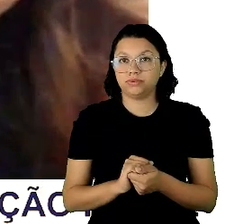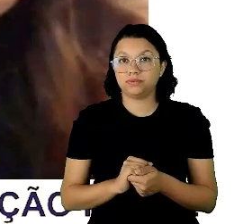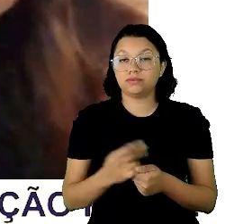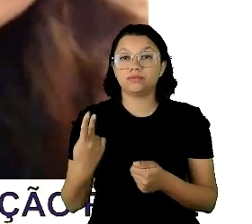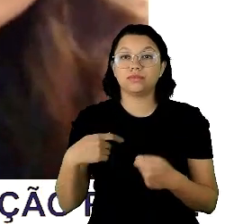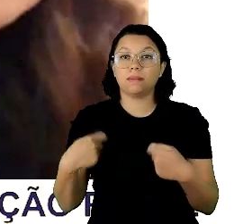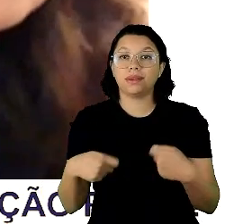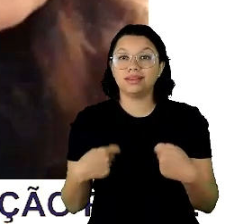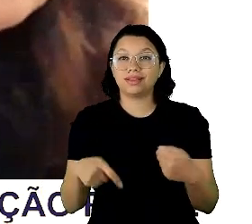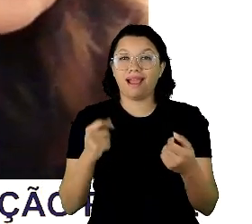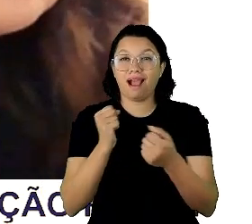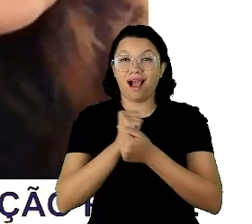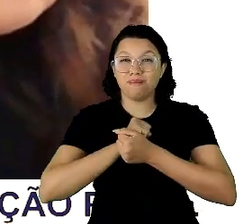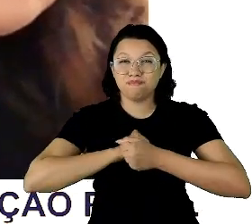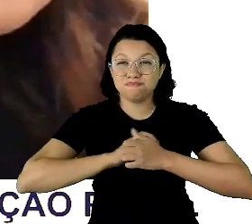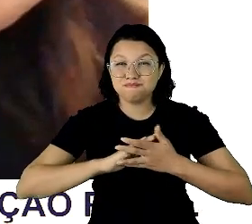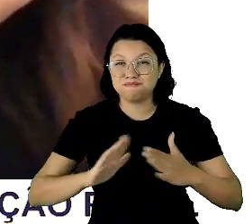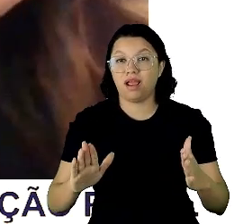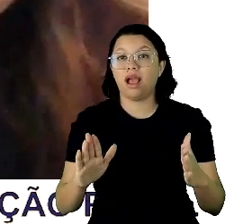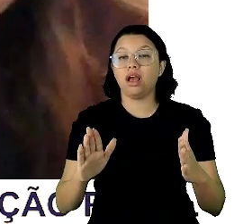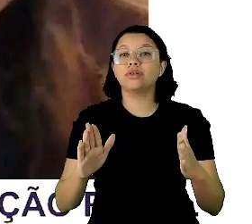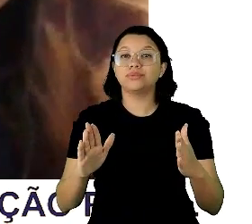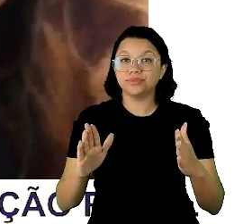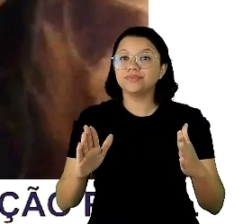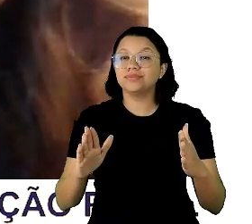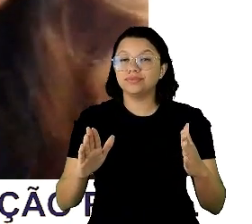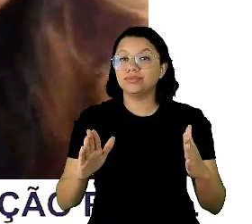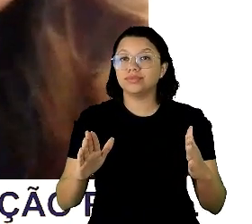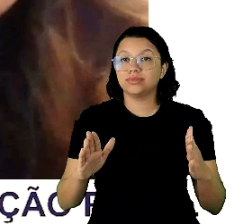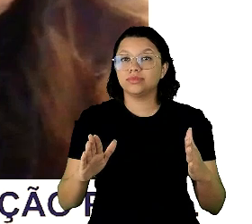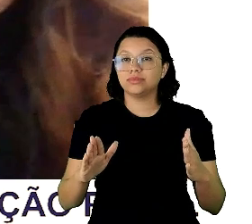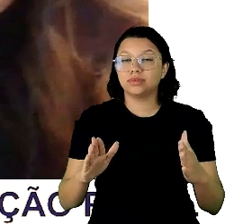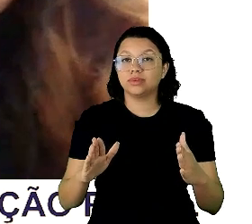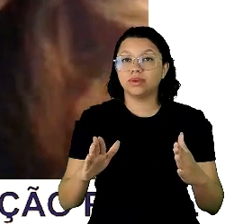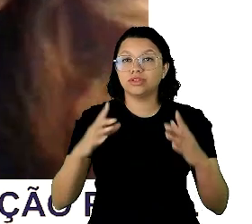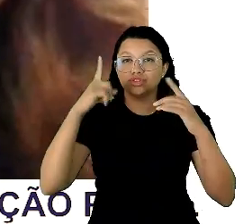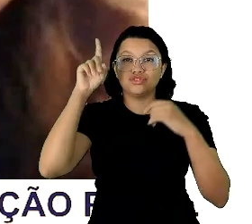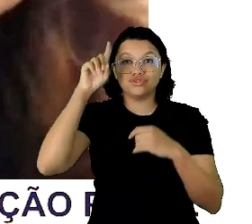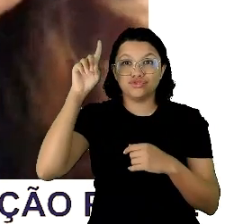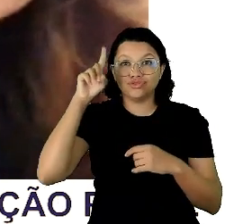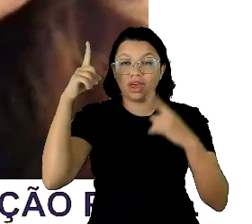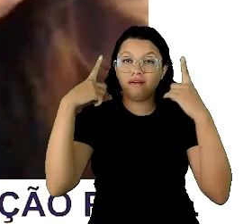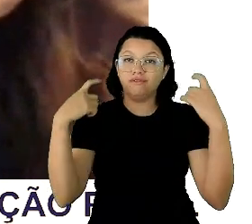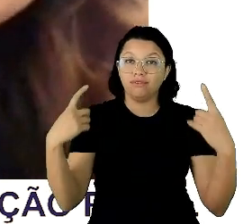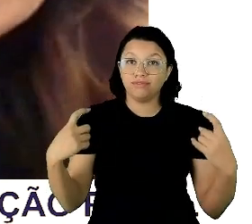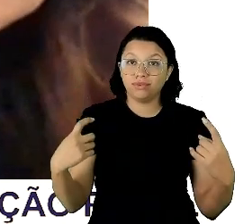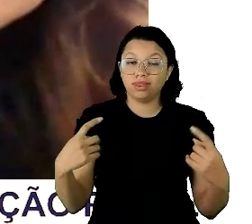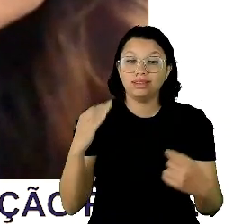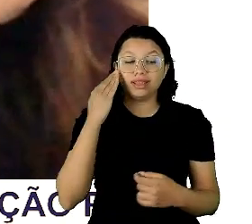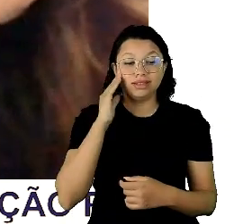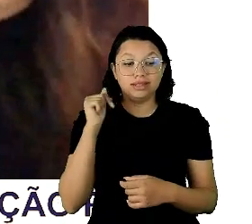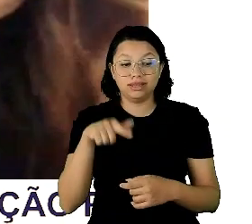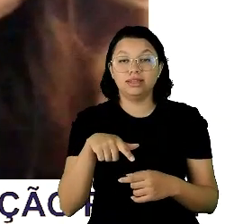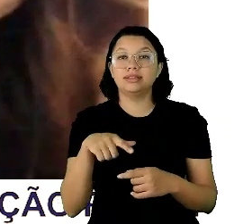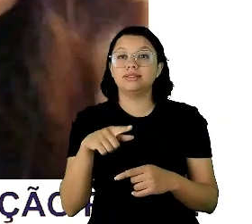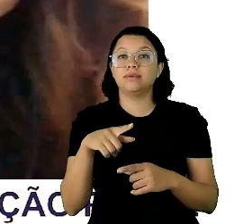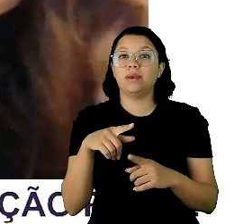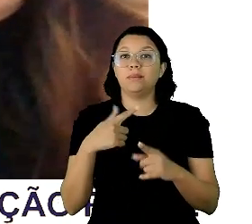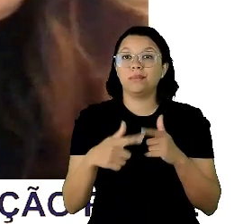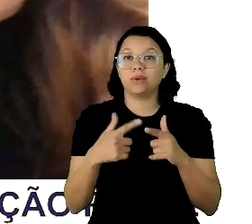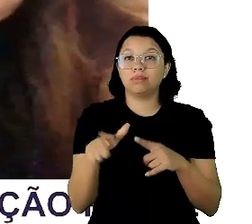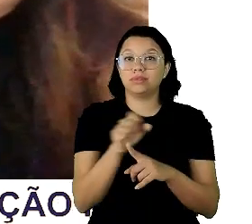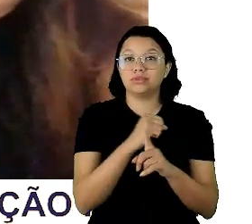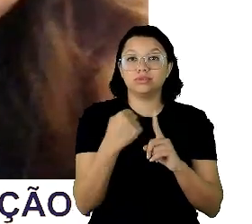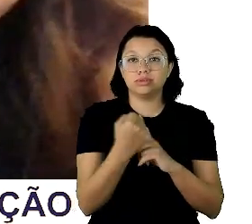quebrar os ciclos de violência e entender isso como um problema social. Assim como aconteceu aqui em São Paulo, que agora é uma